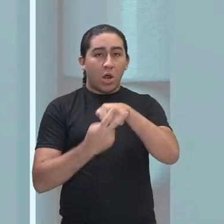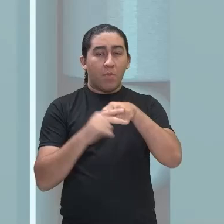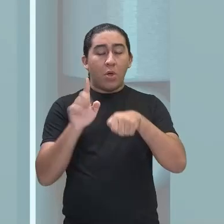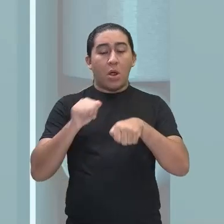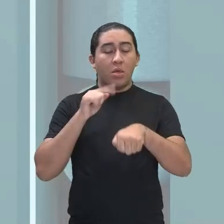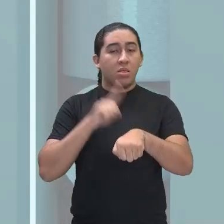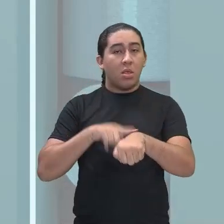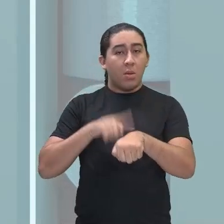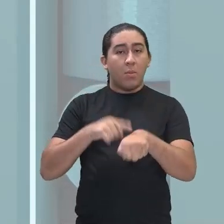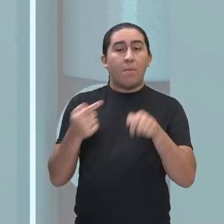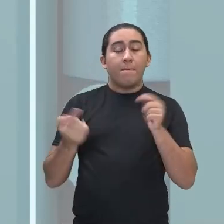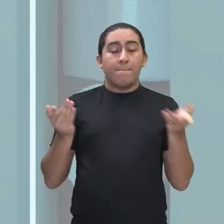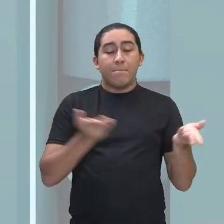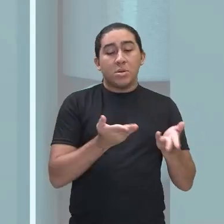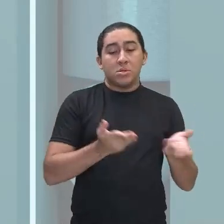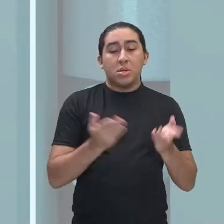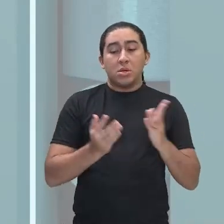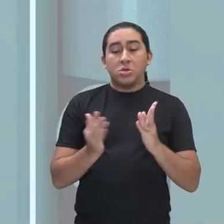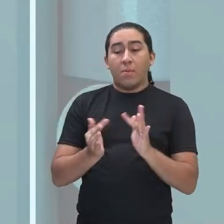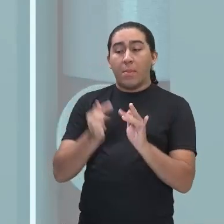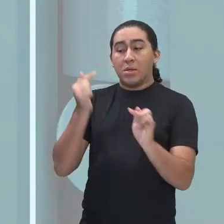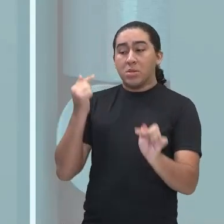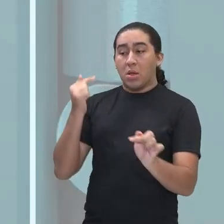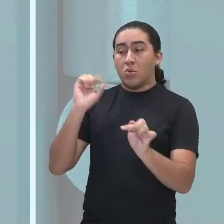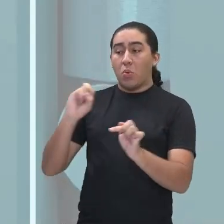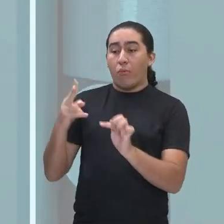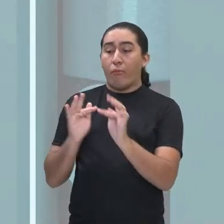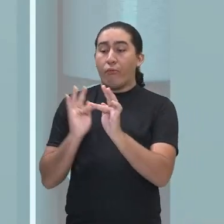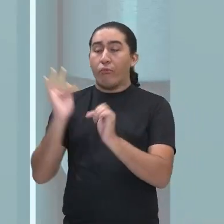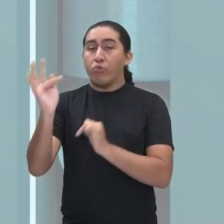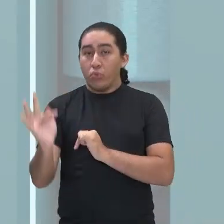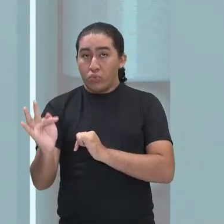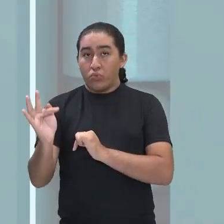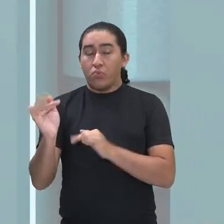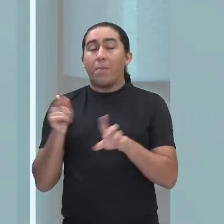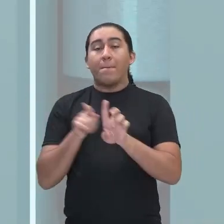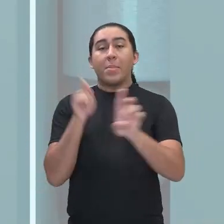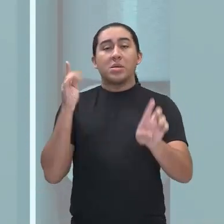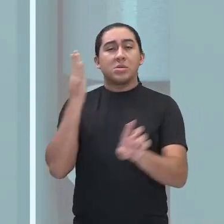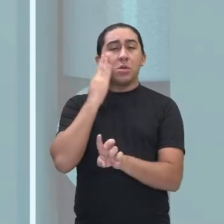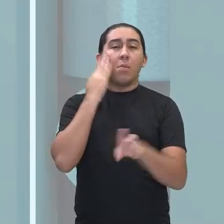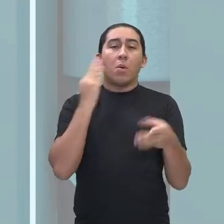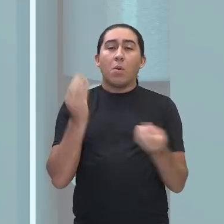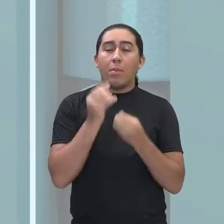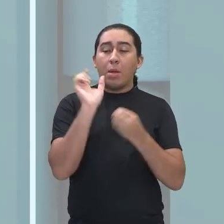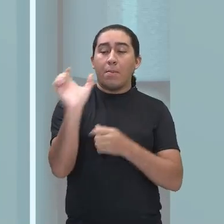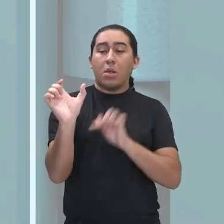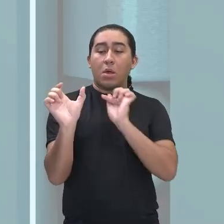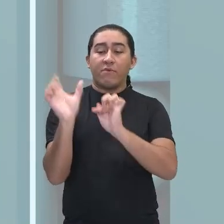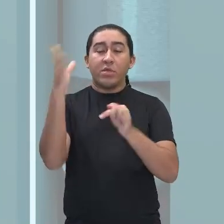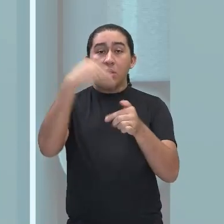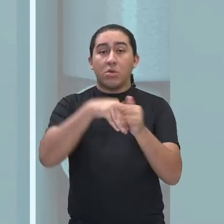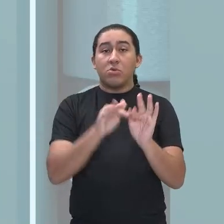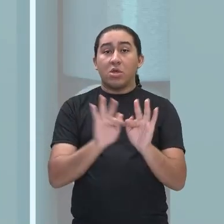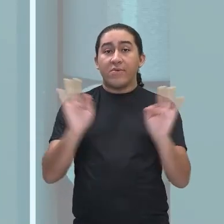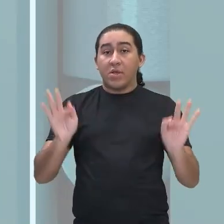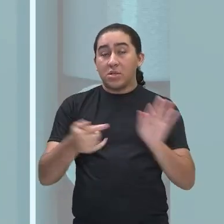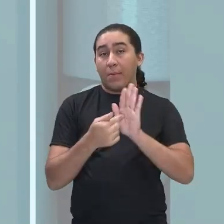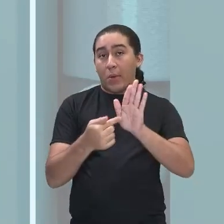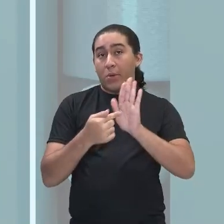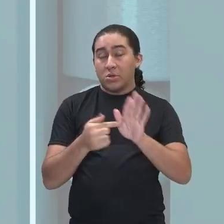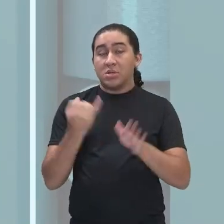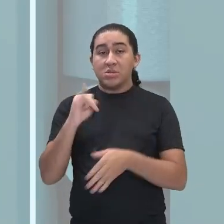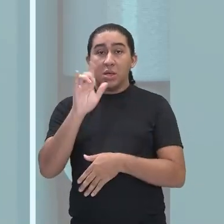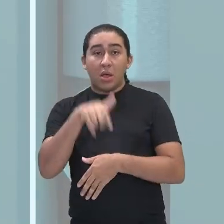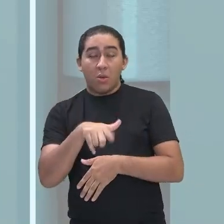presente, no passado ou no futuro, dentro dos modos, né, a maneira como ele vai se apresentar. Se